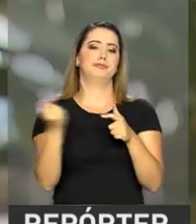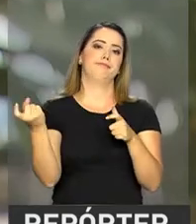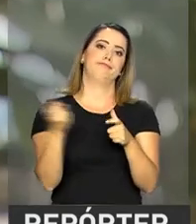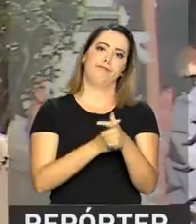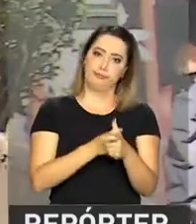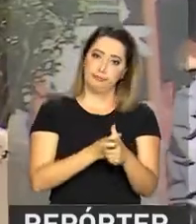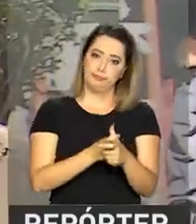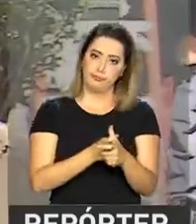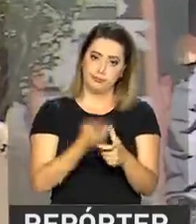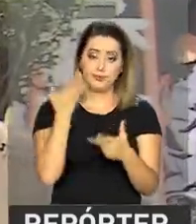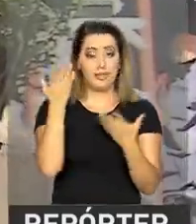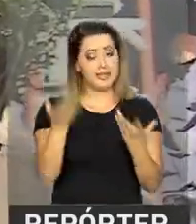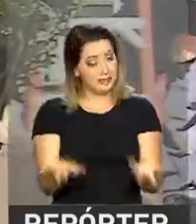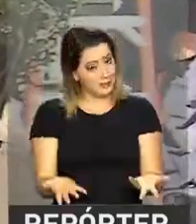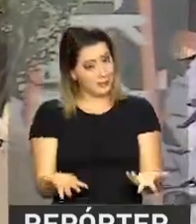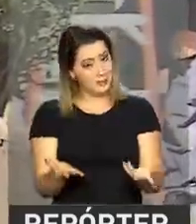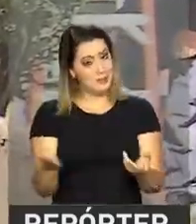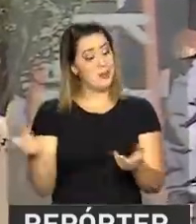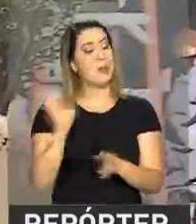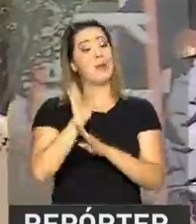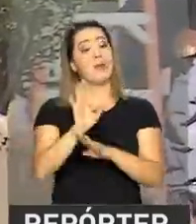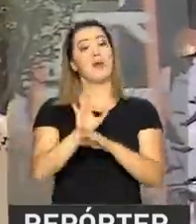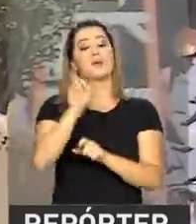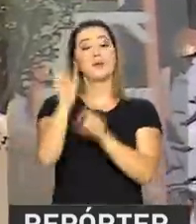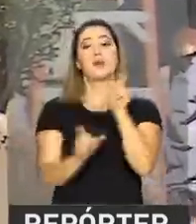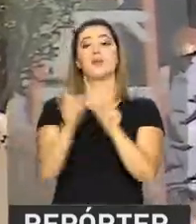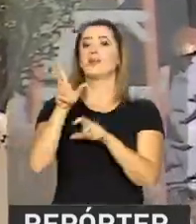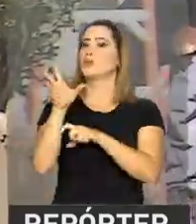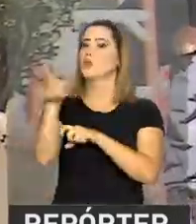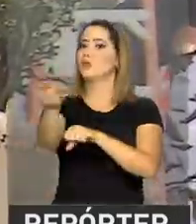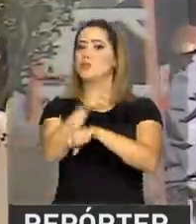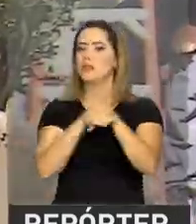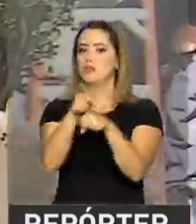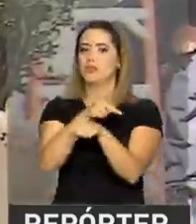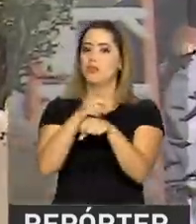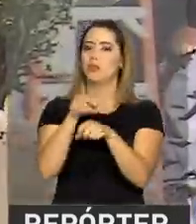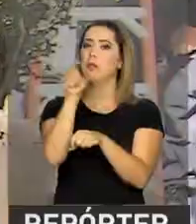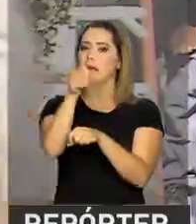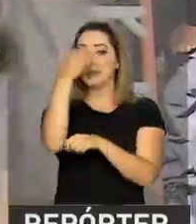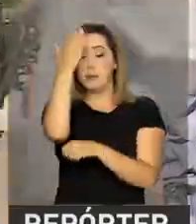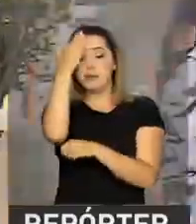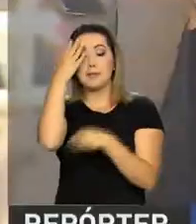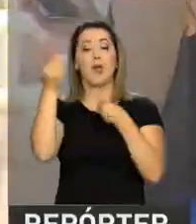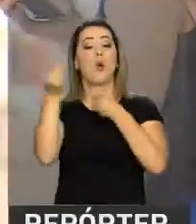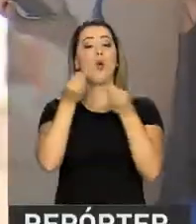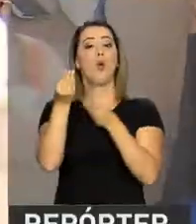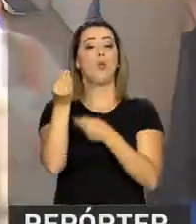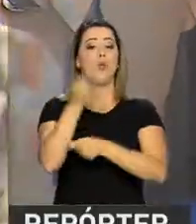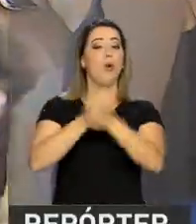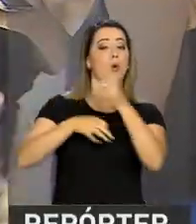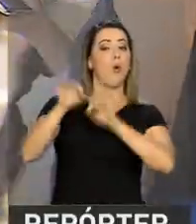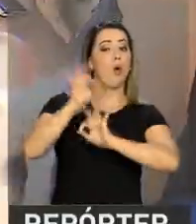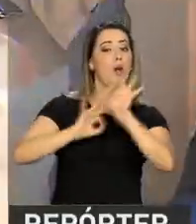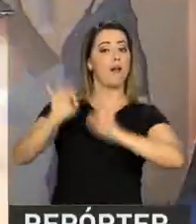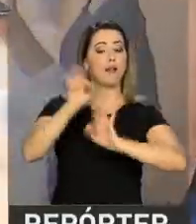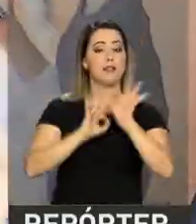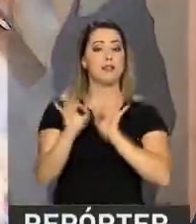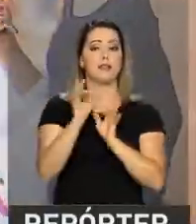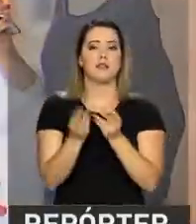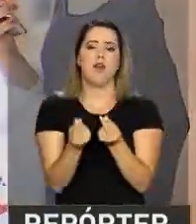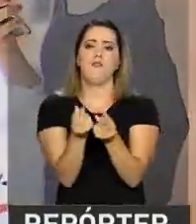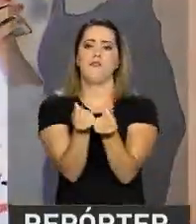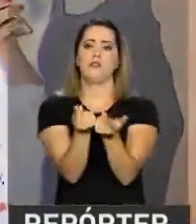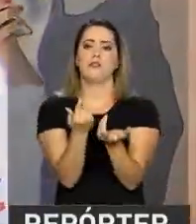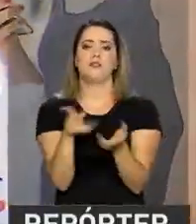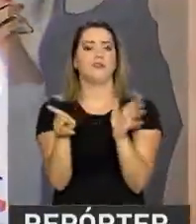e pra ajudar cidadãos de todo o país a desenvolverem essa educação financeira a escola nacional de defesa do consumidor